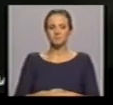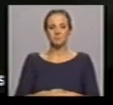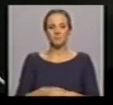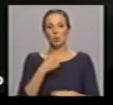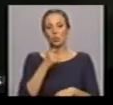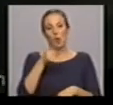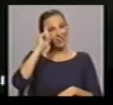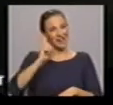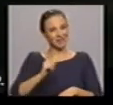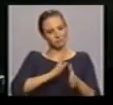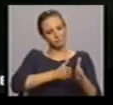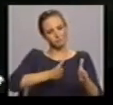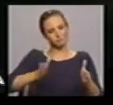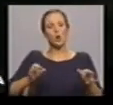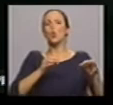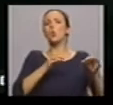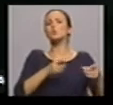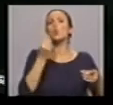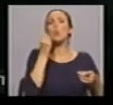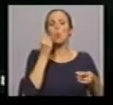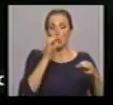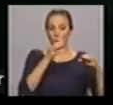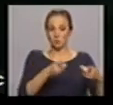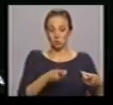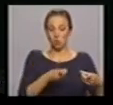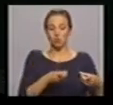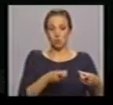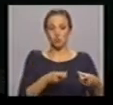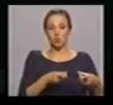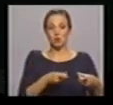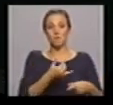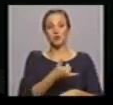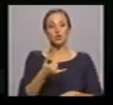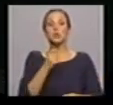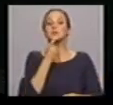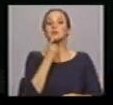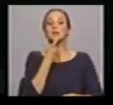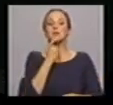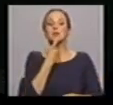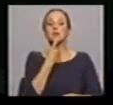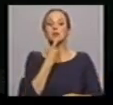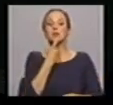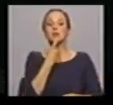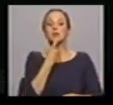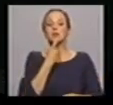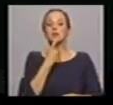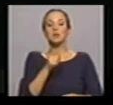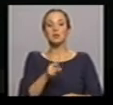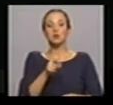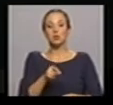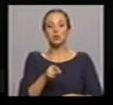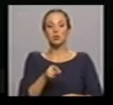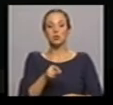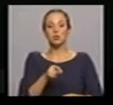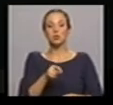dos acontecimentos. Tudo começou, estes rituais fúnebres, digamos assim, começaram a 22 de abril, quando a Cassini